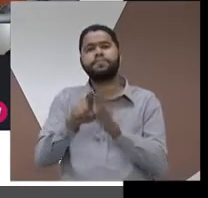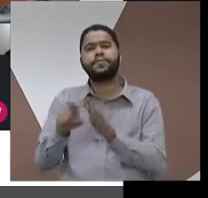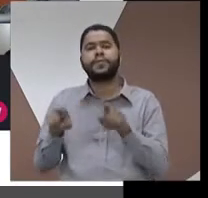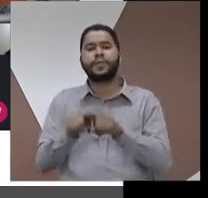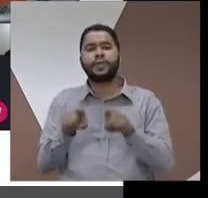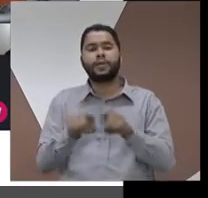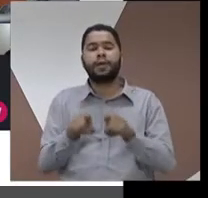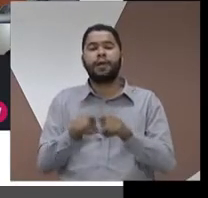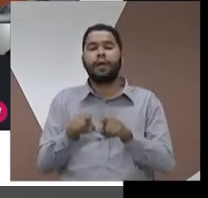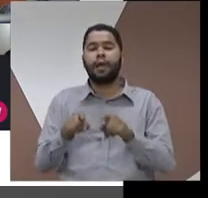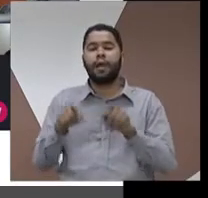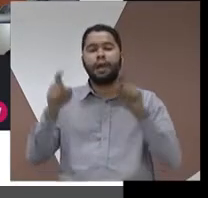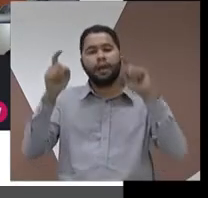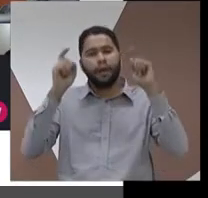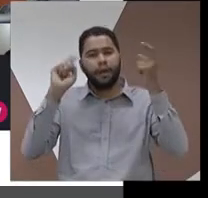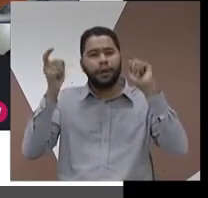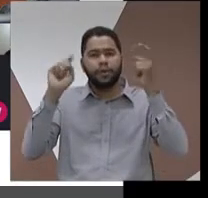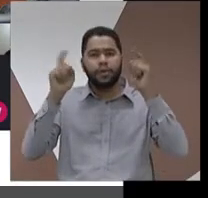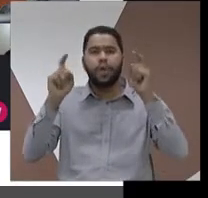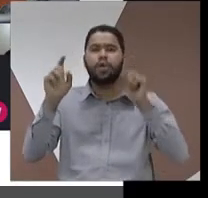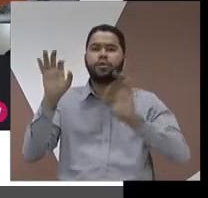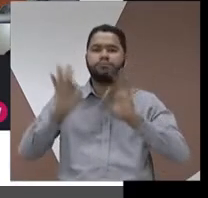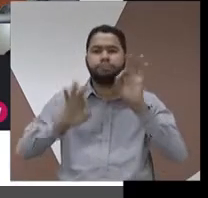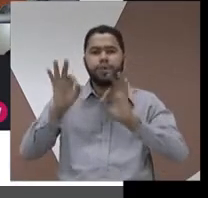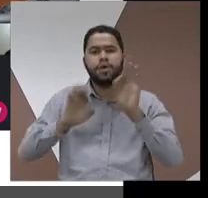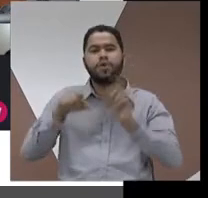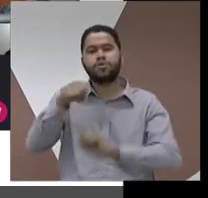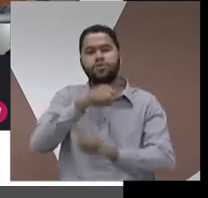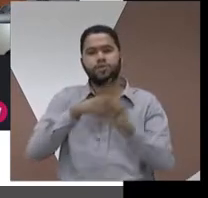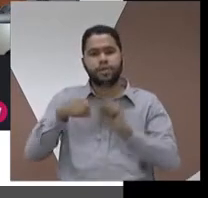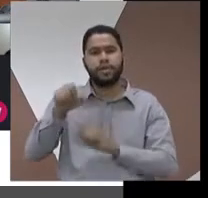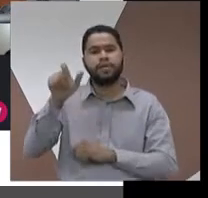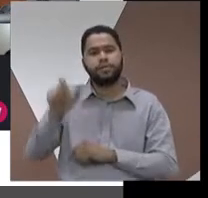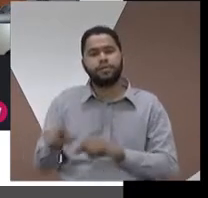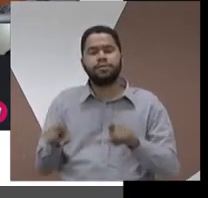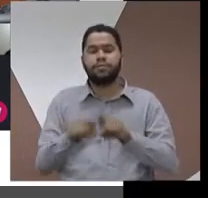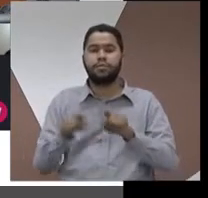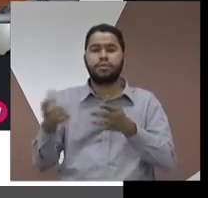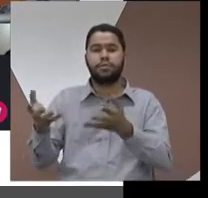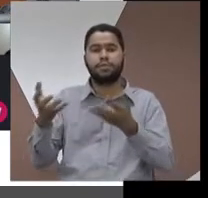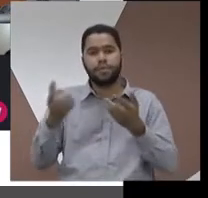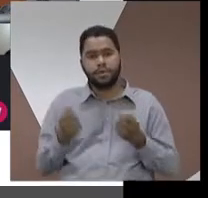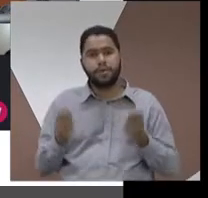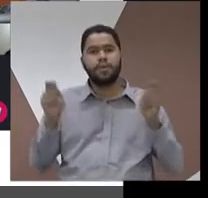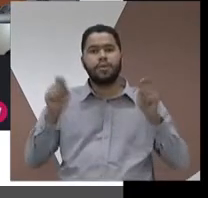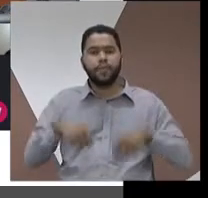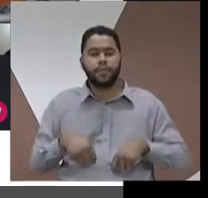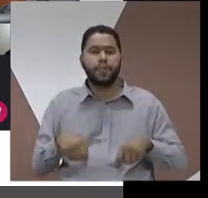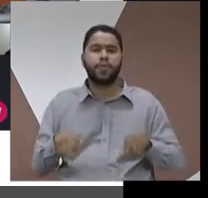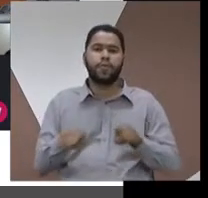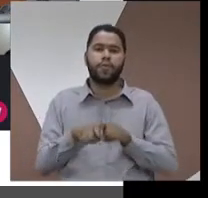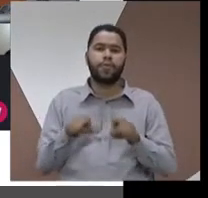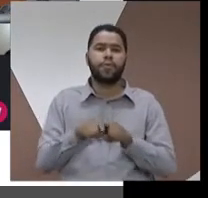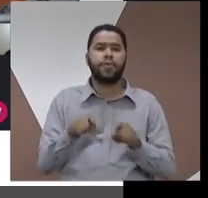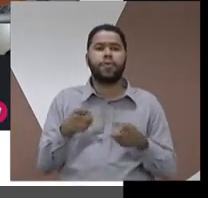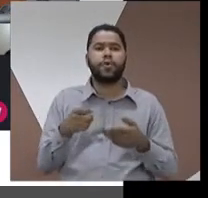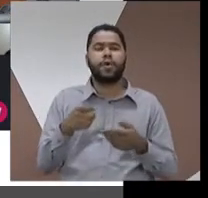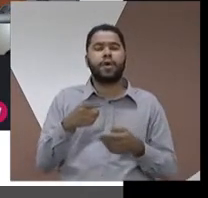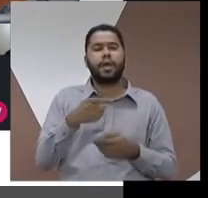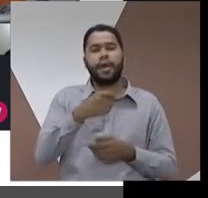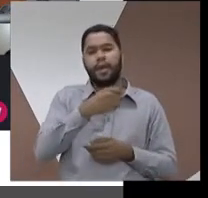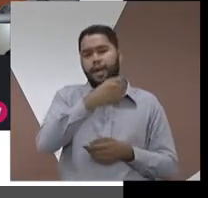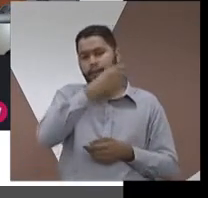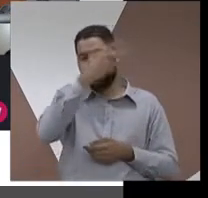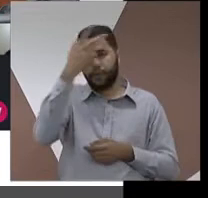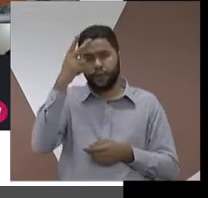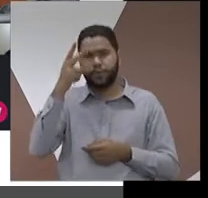de alinhamento foram feitas aí com sociedade civil, também recebemos os potenciais licitantes, municípios e órgãos ambientais. Esse é